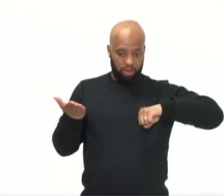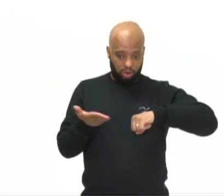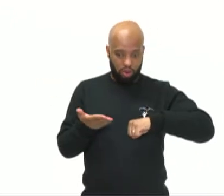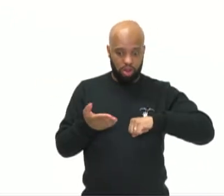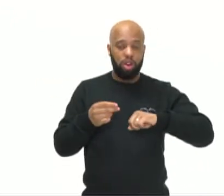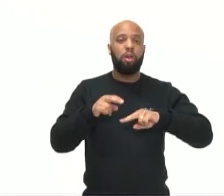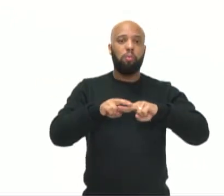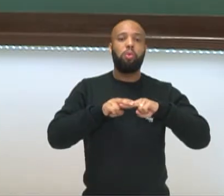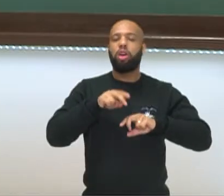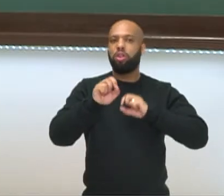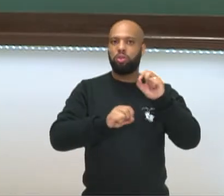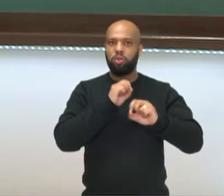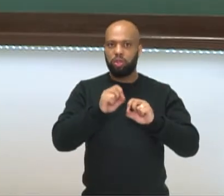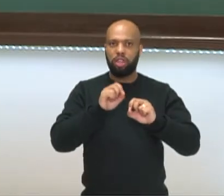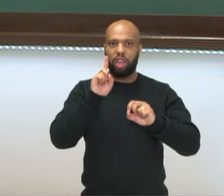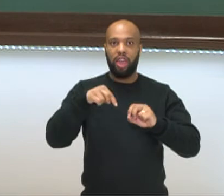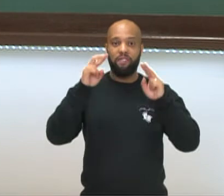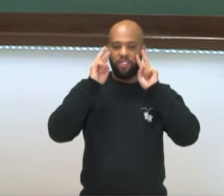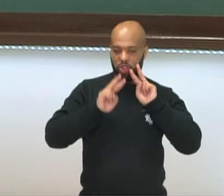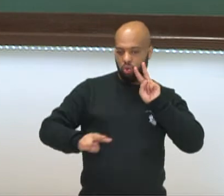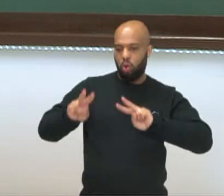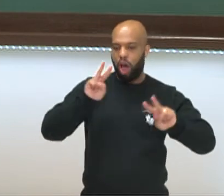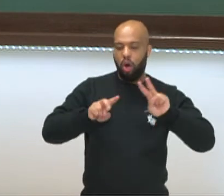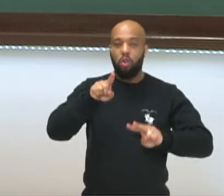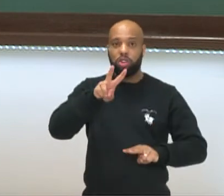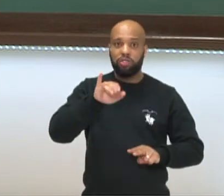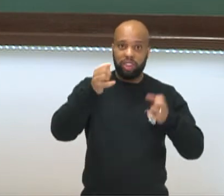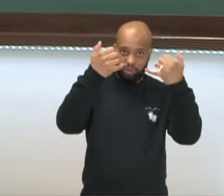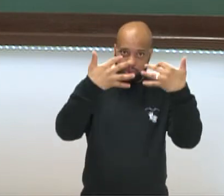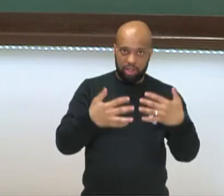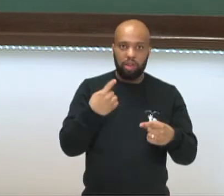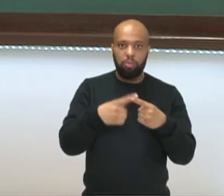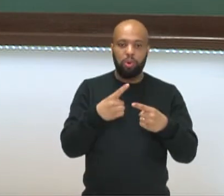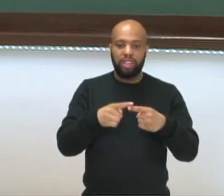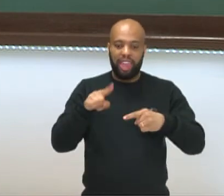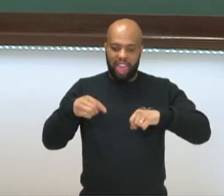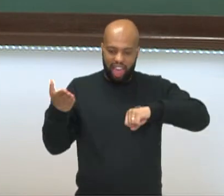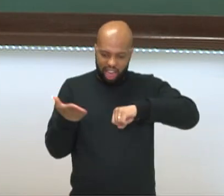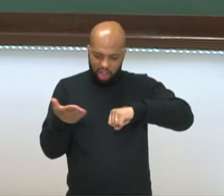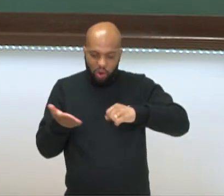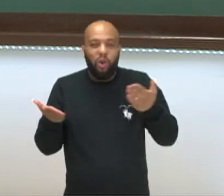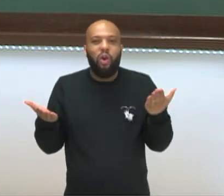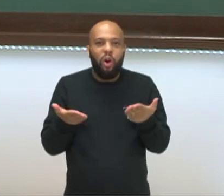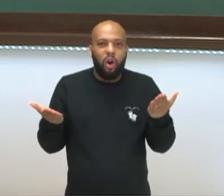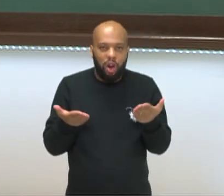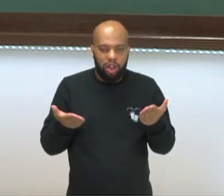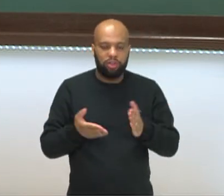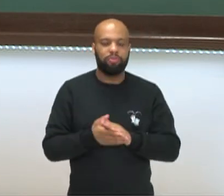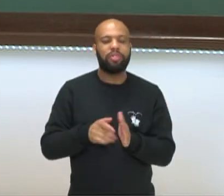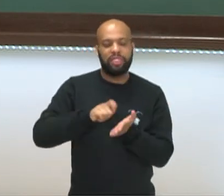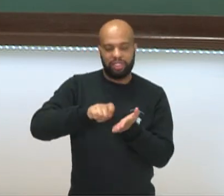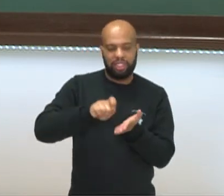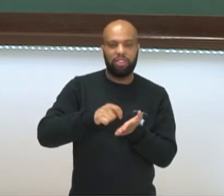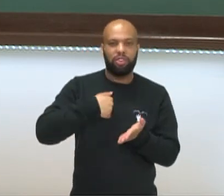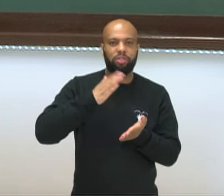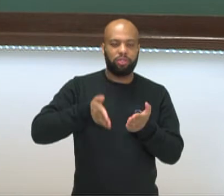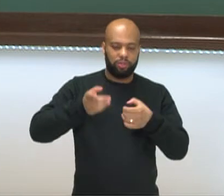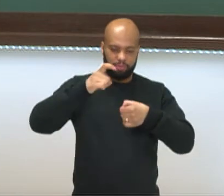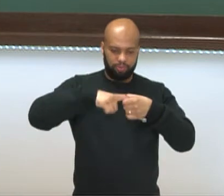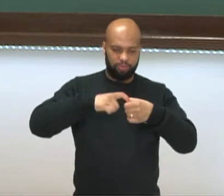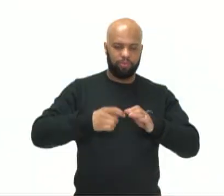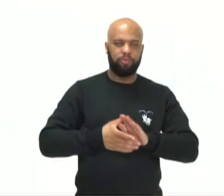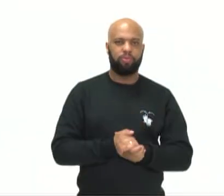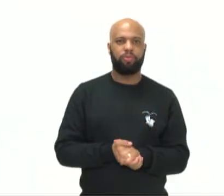visualidade. Explique essa premissa. Você vai dizer por que ele é considerado contemporâneo devido à visualidade. Anote no seu caderno e eu já